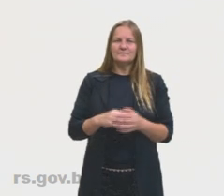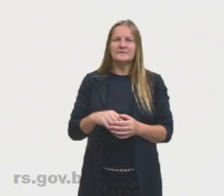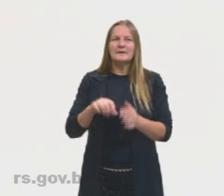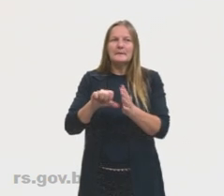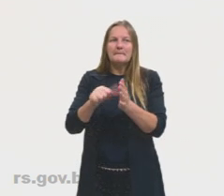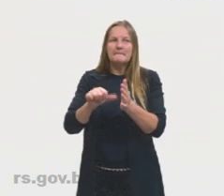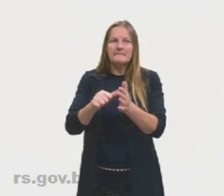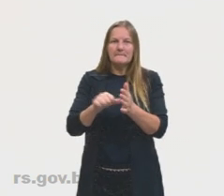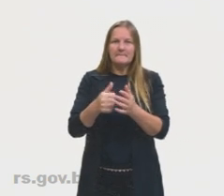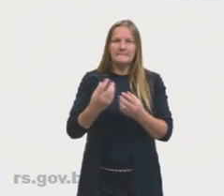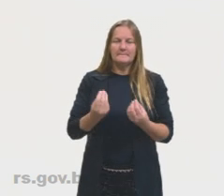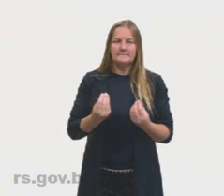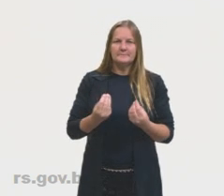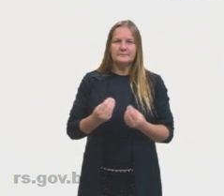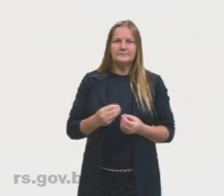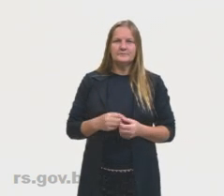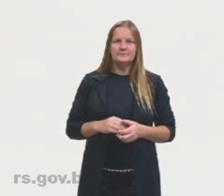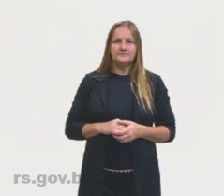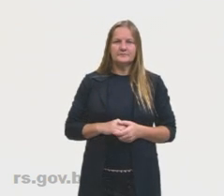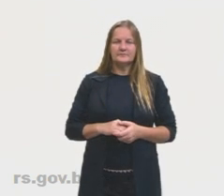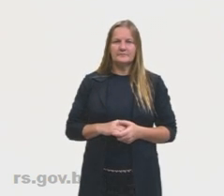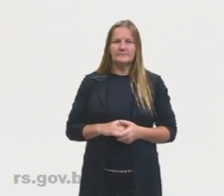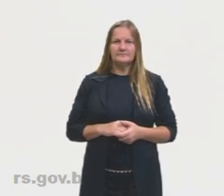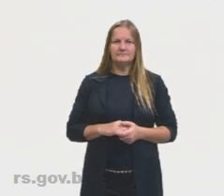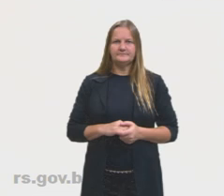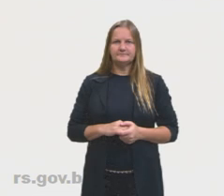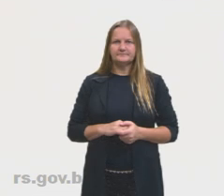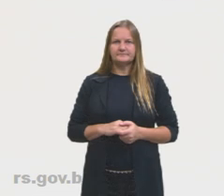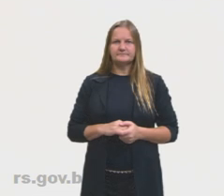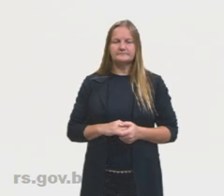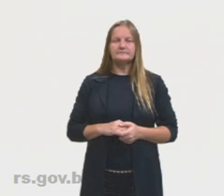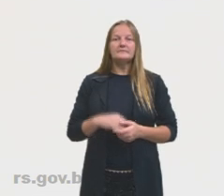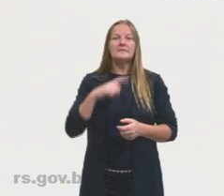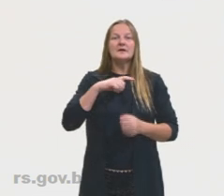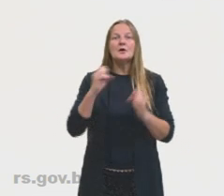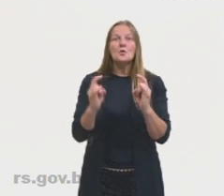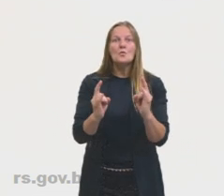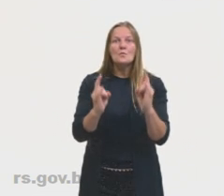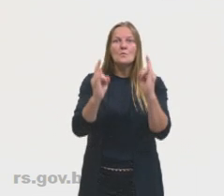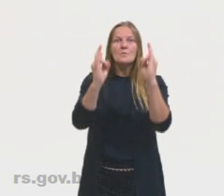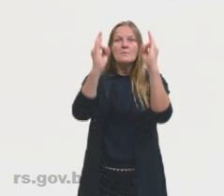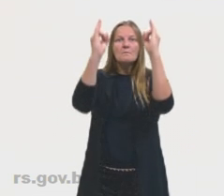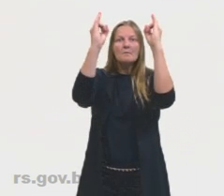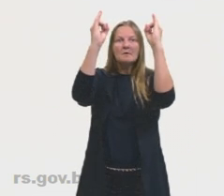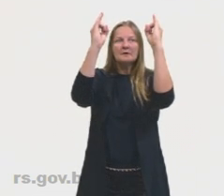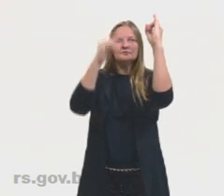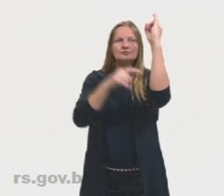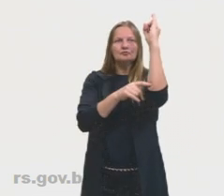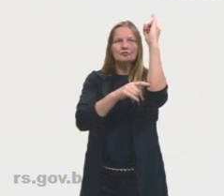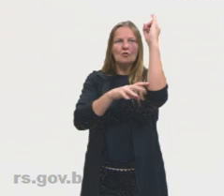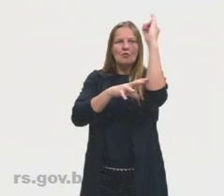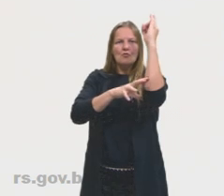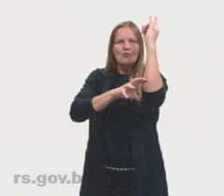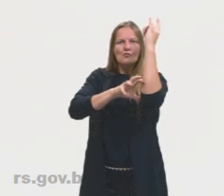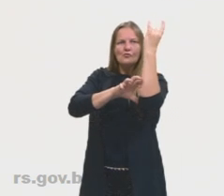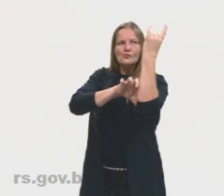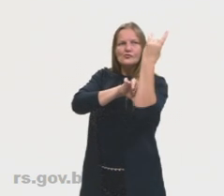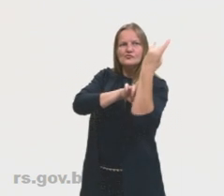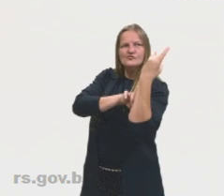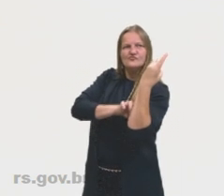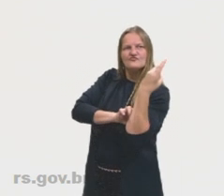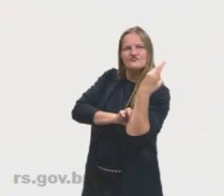primeiro que que nós estamos vendo não é um prédio que nephu a base dele foi concluída